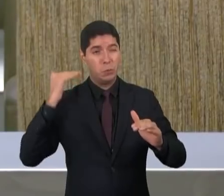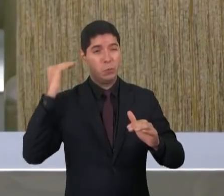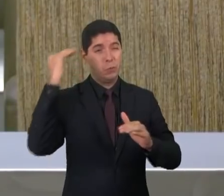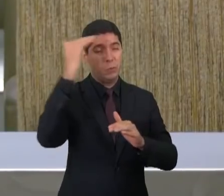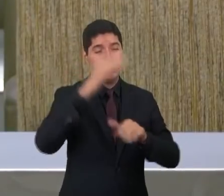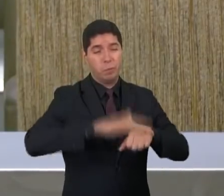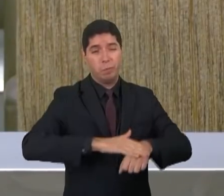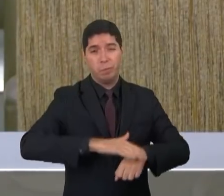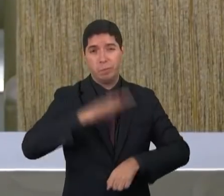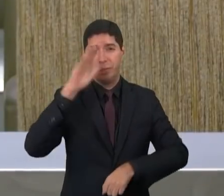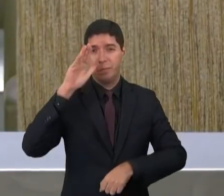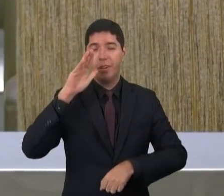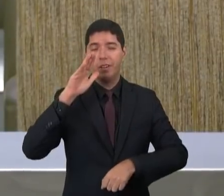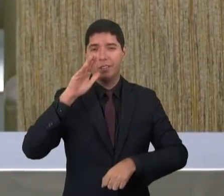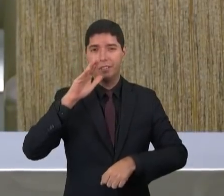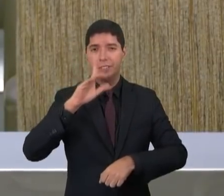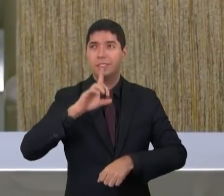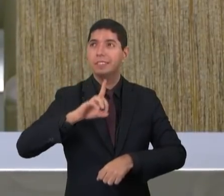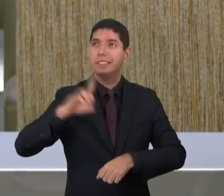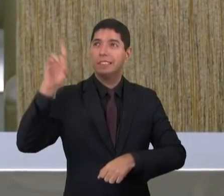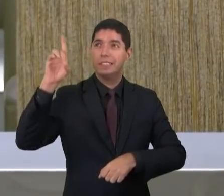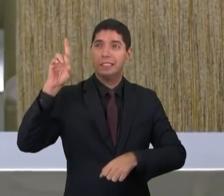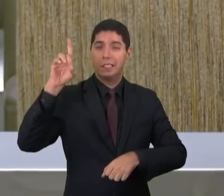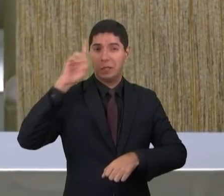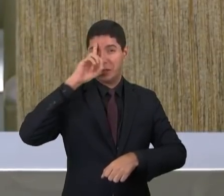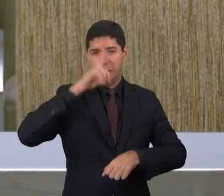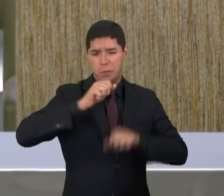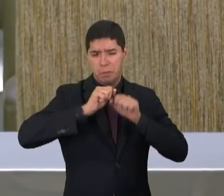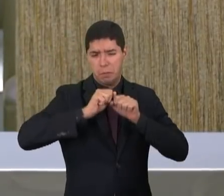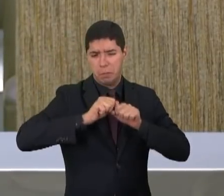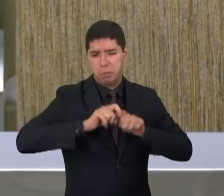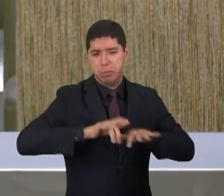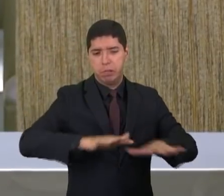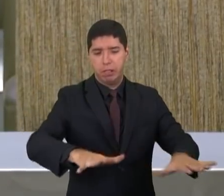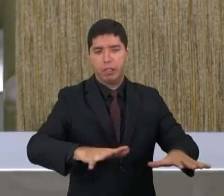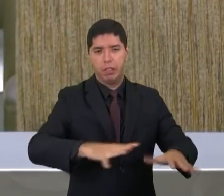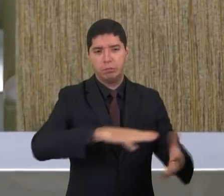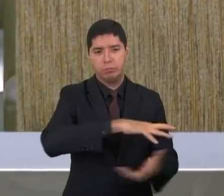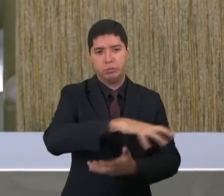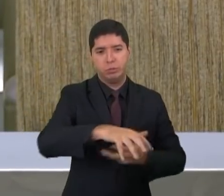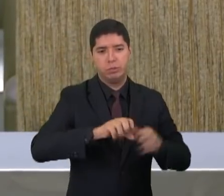família. Ele vos espalhará.